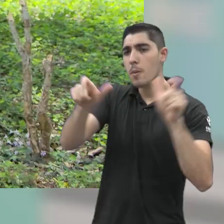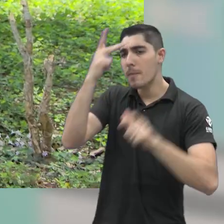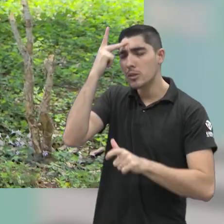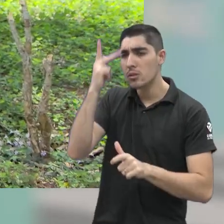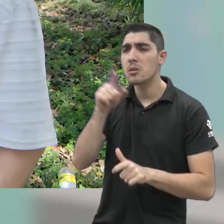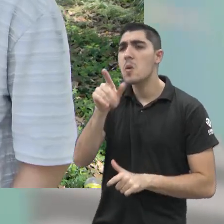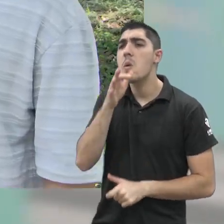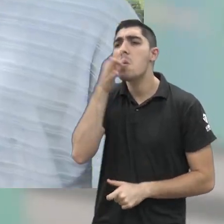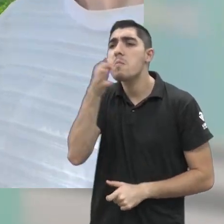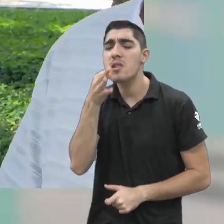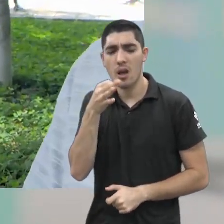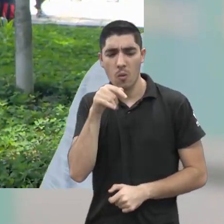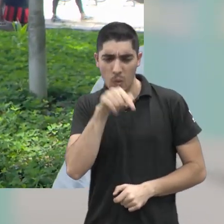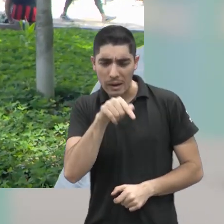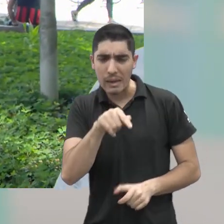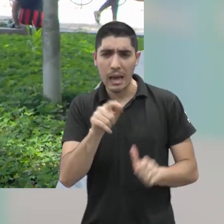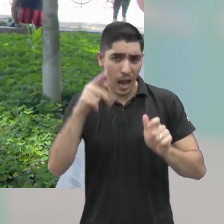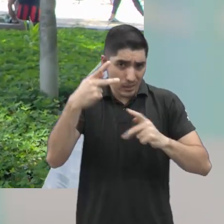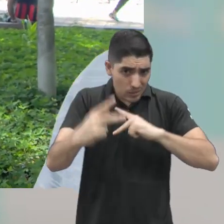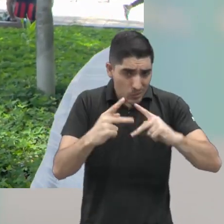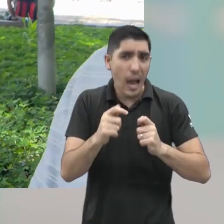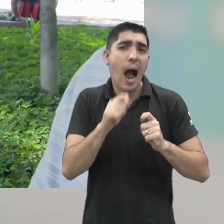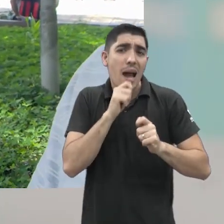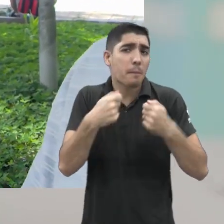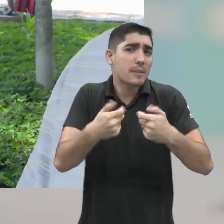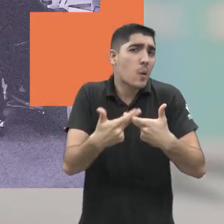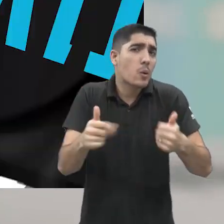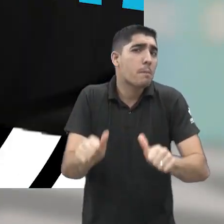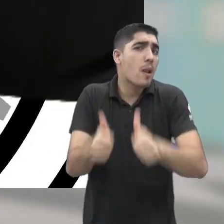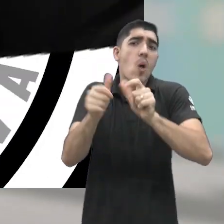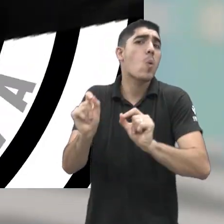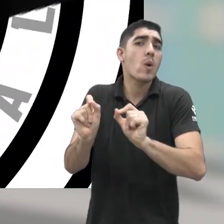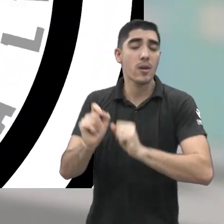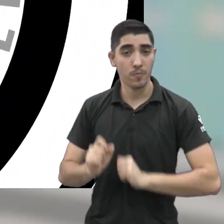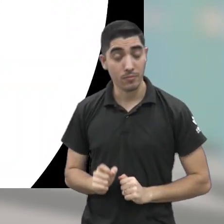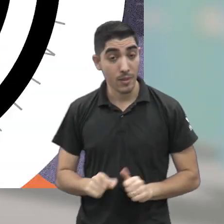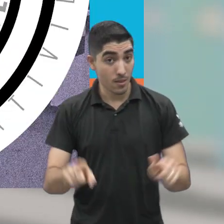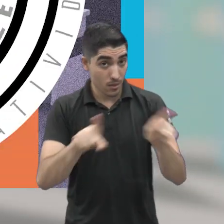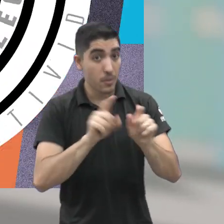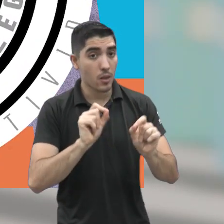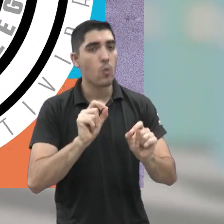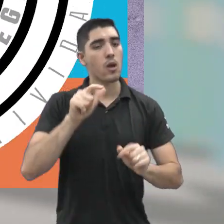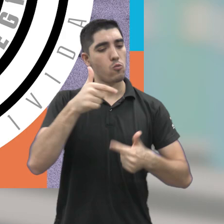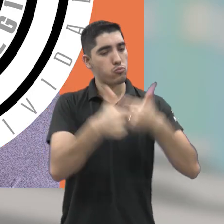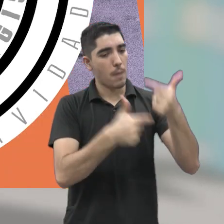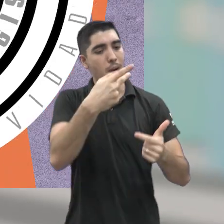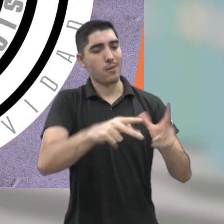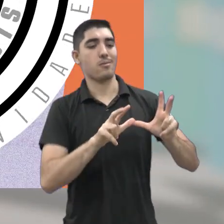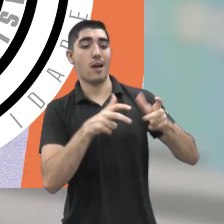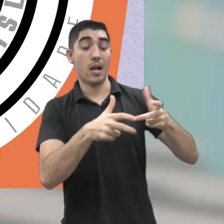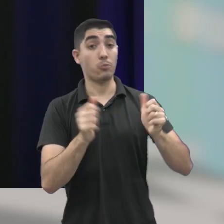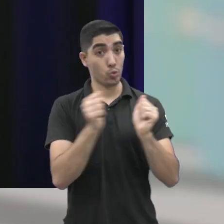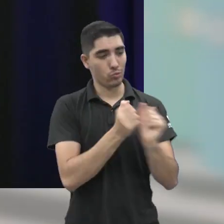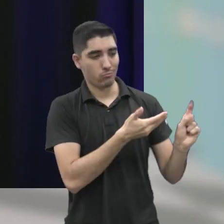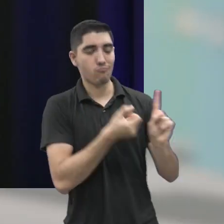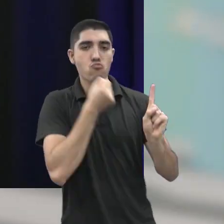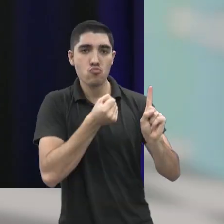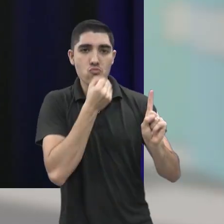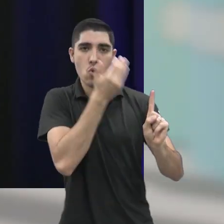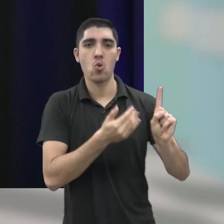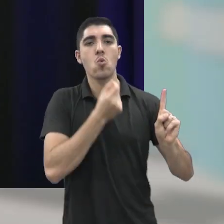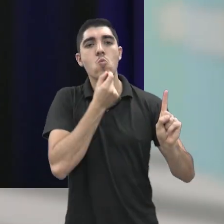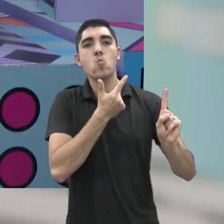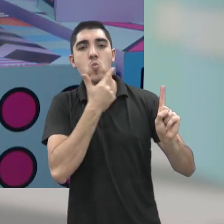pode melhorar na prestação desses serviços aqui na cidade. Além disso, tem o quadro Atividade Legislativa com o nosso